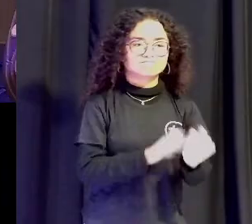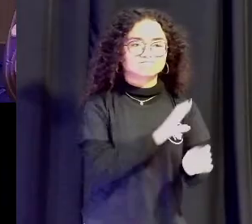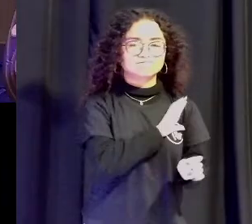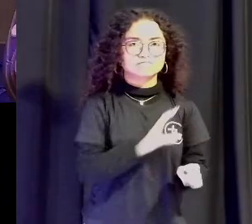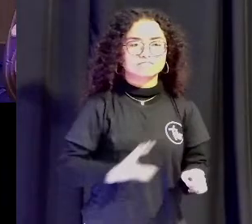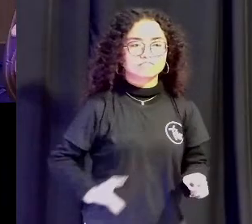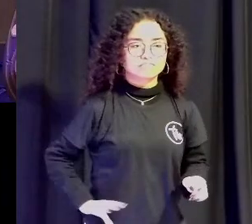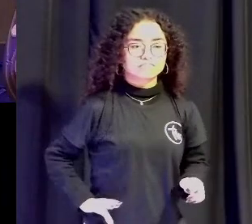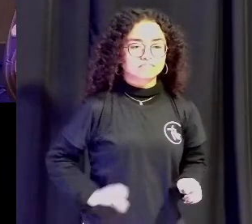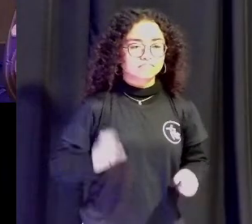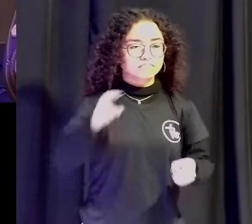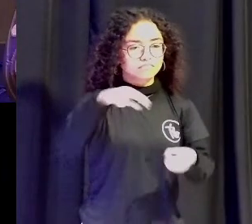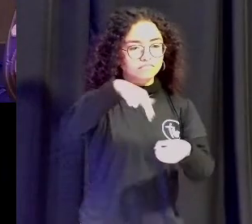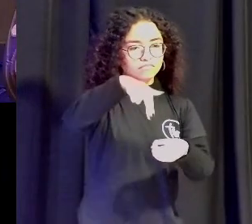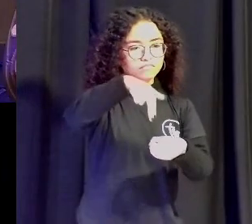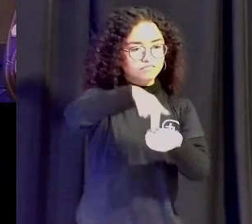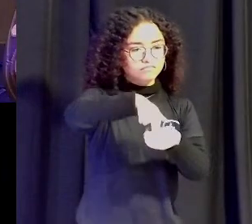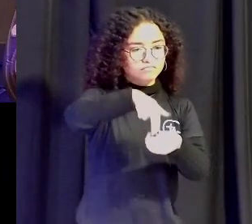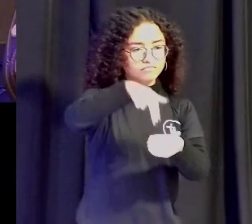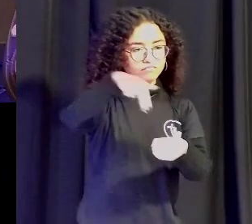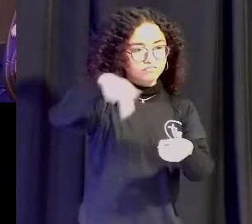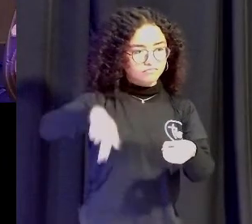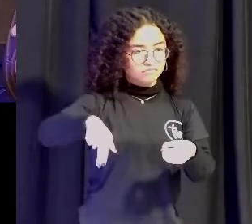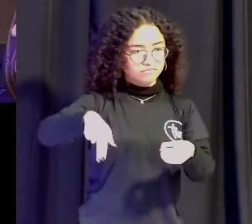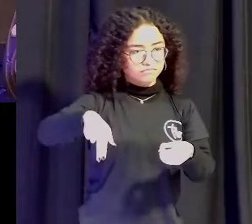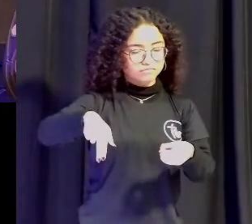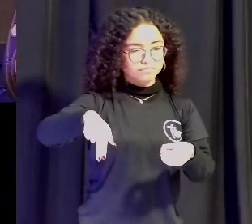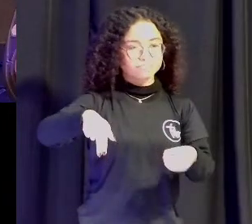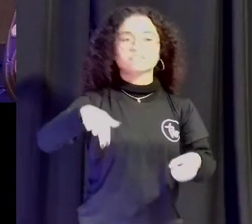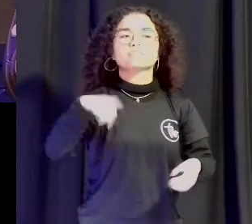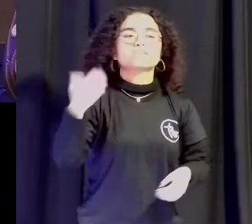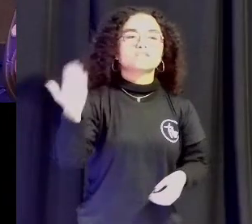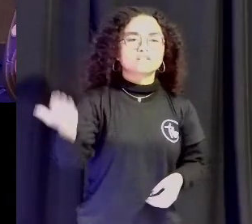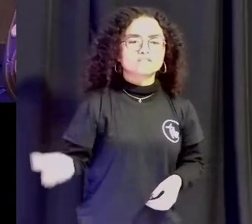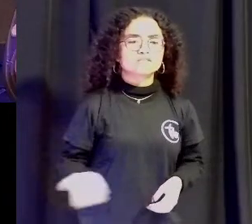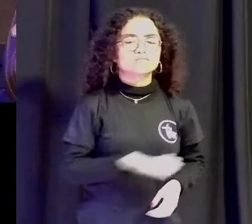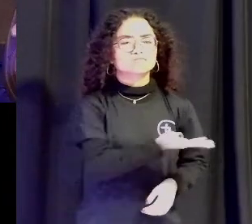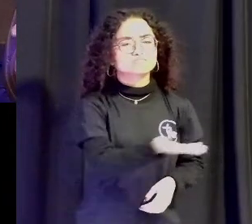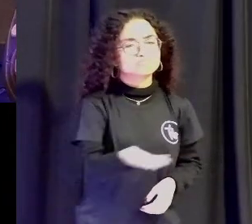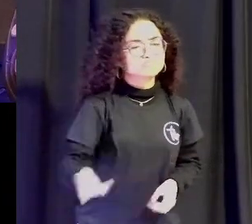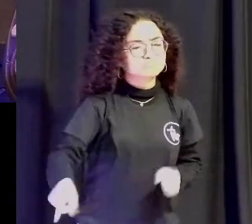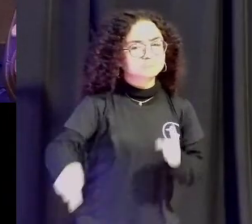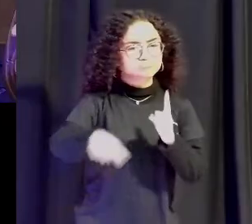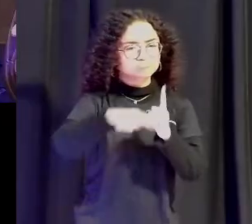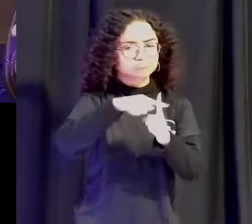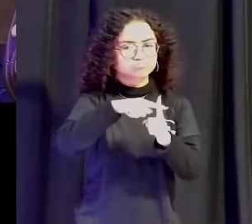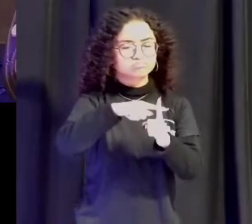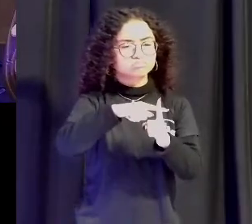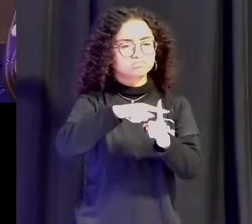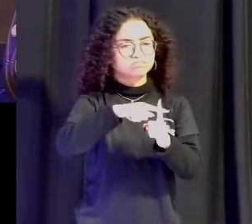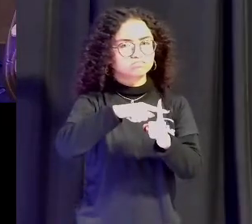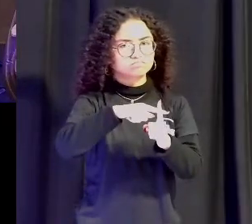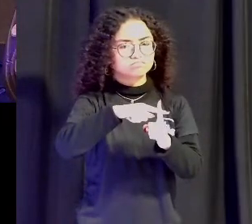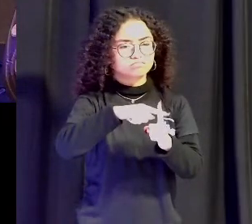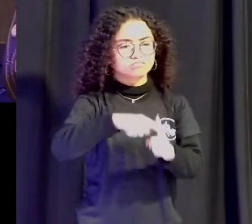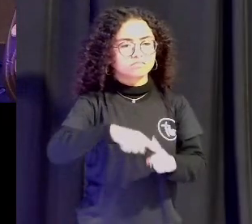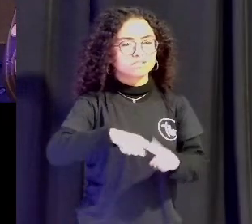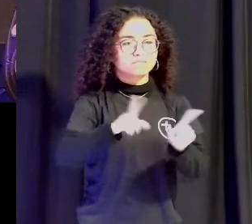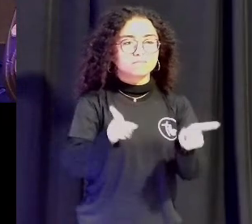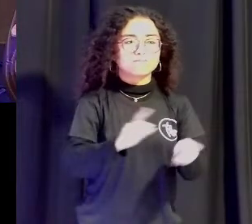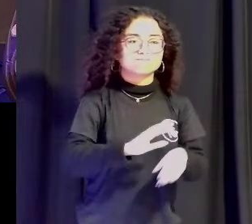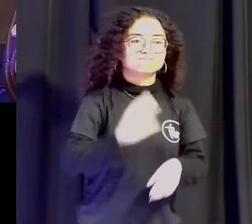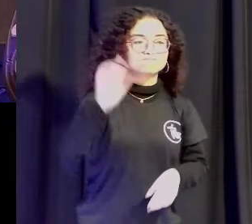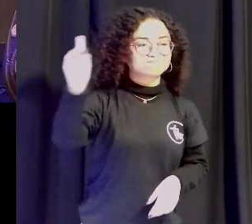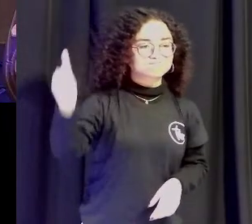o Nazareno, aquele a quem vós crucificastes e a quem Deus ressuscitou